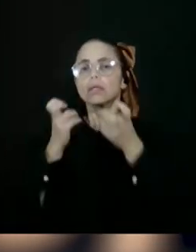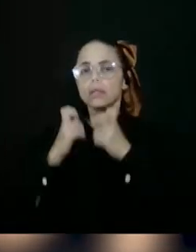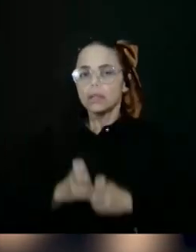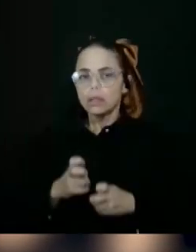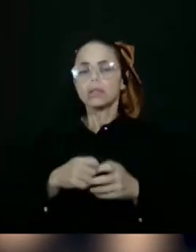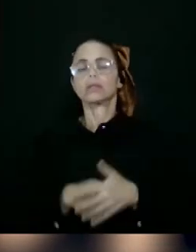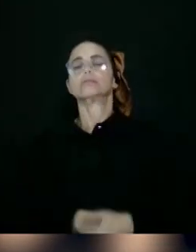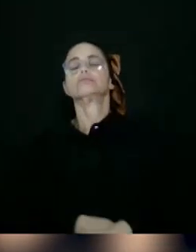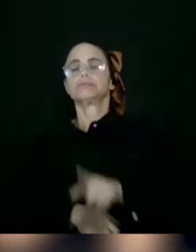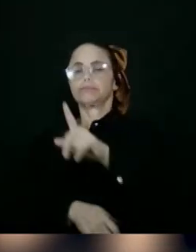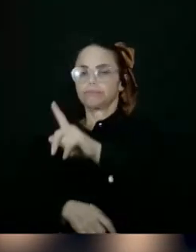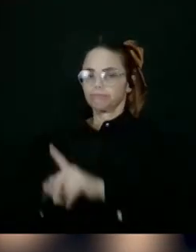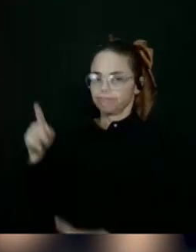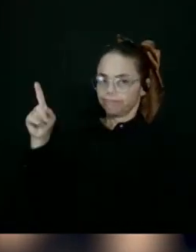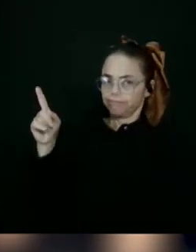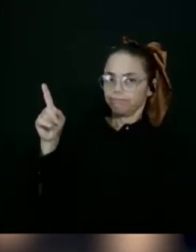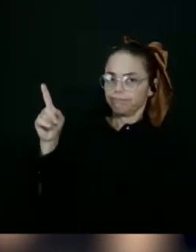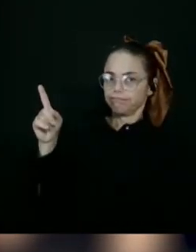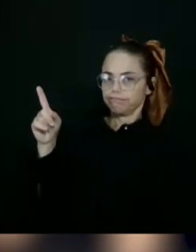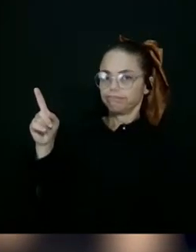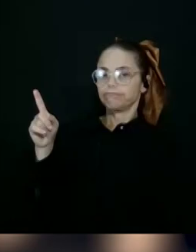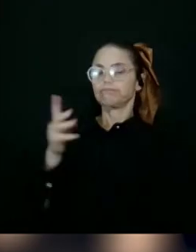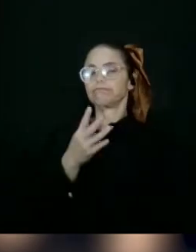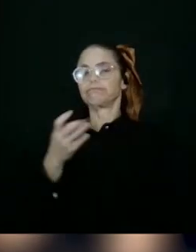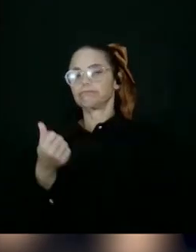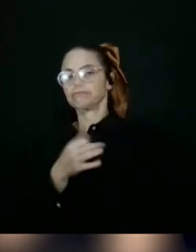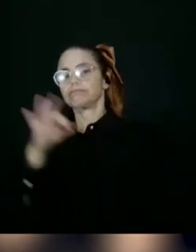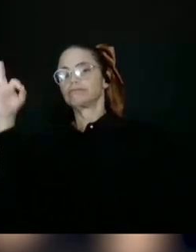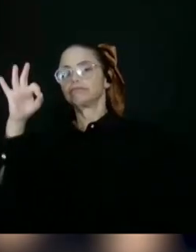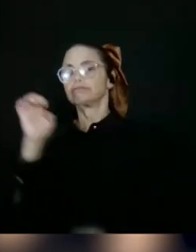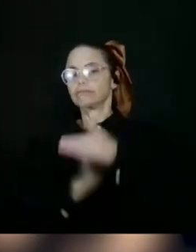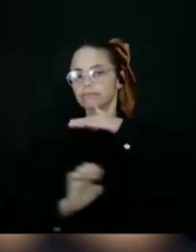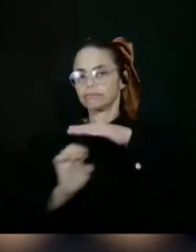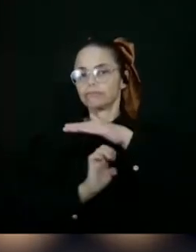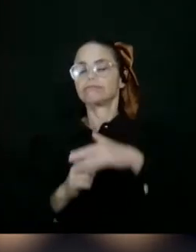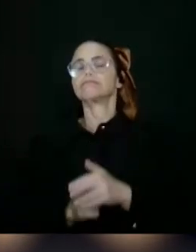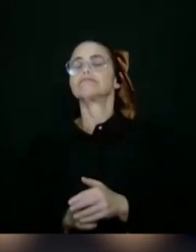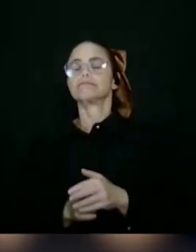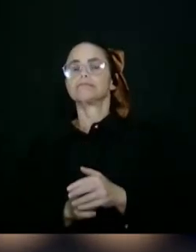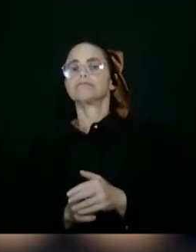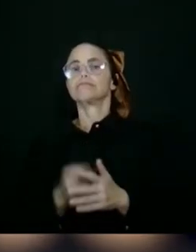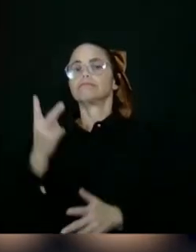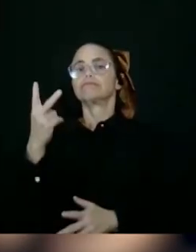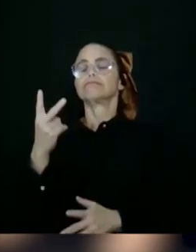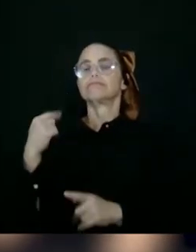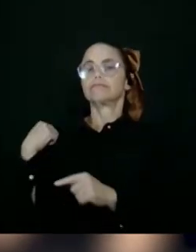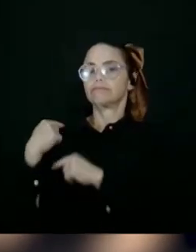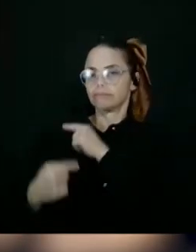36% das empresas chegam à segunda geração